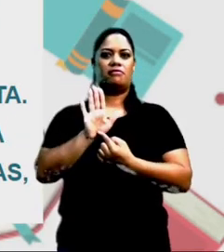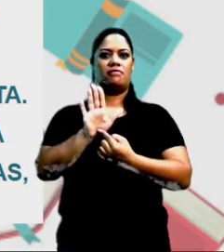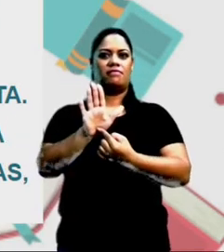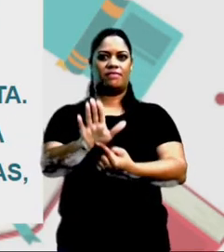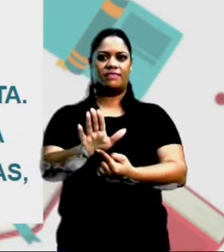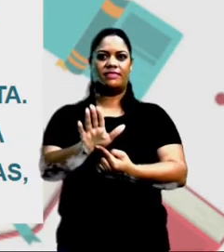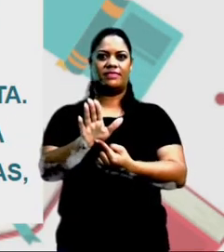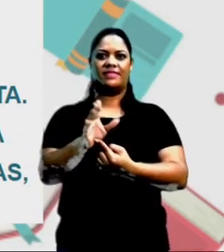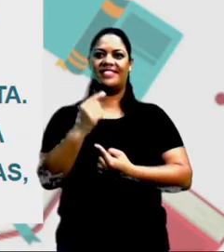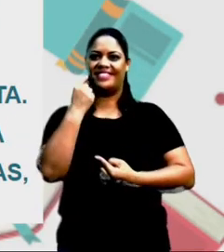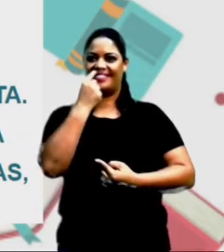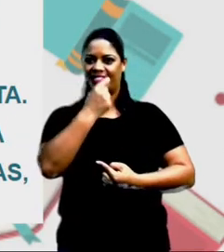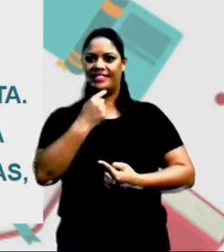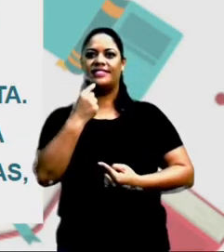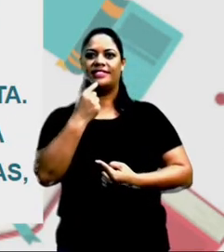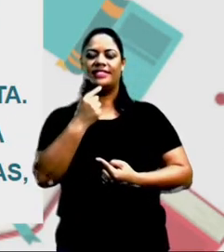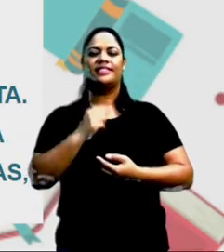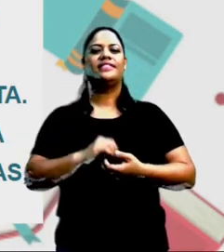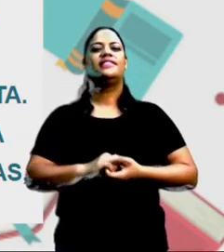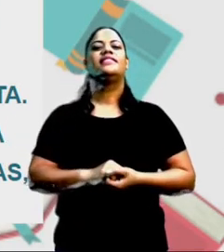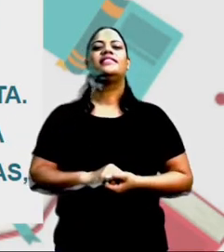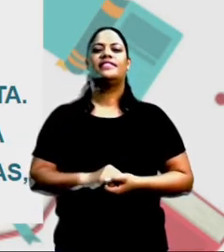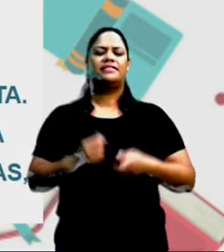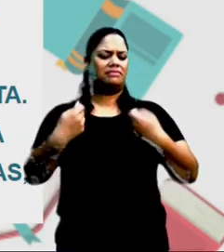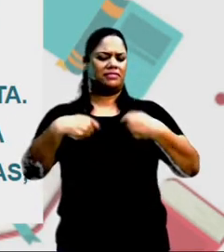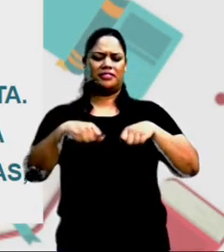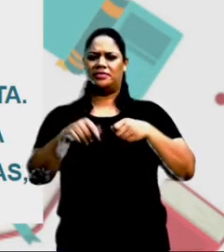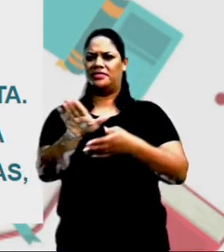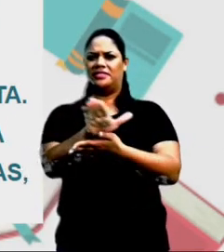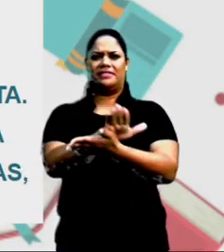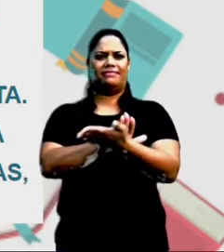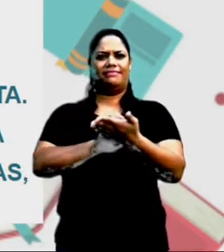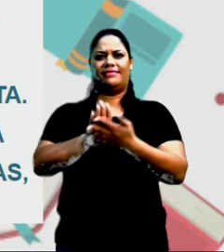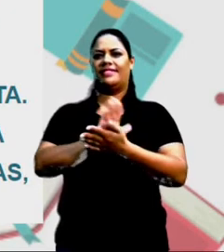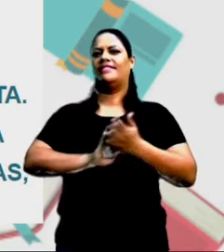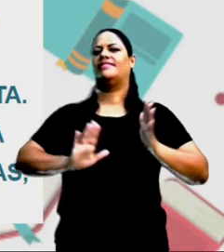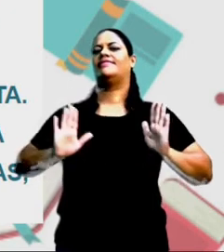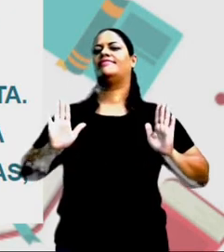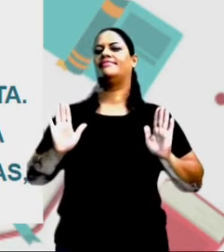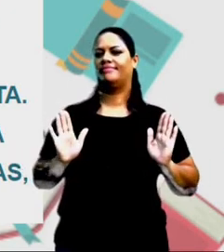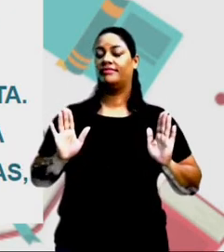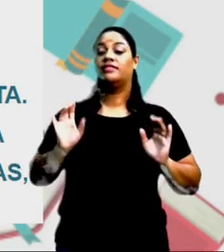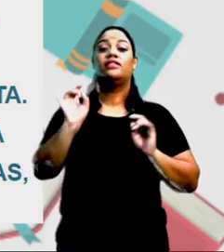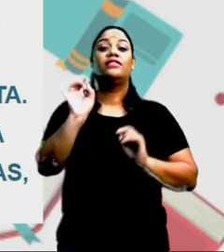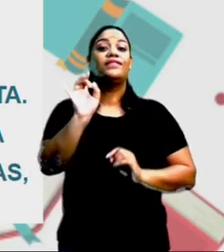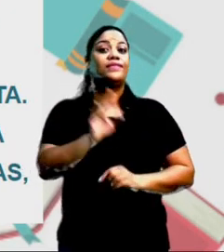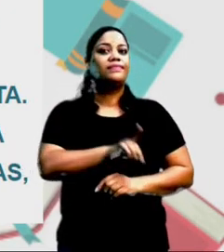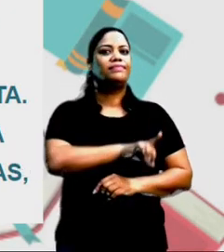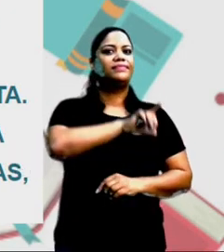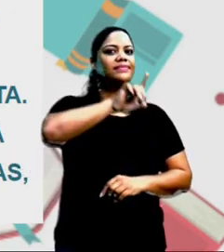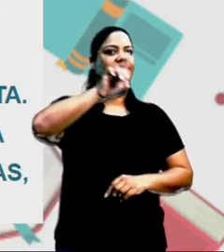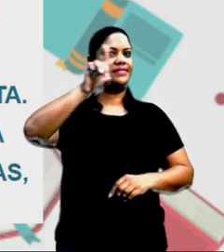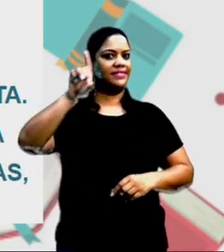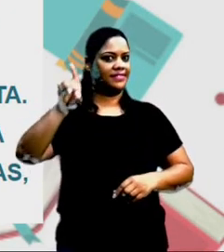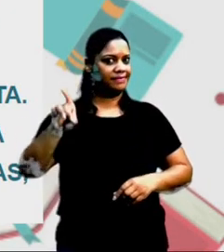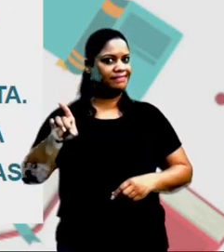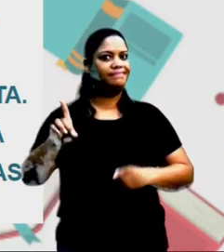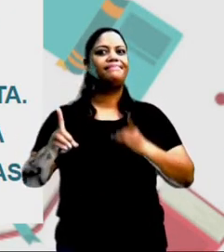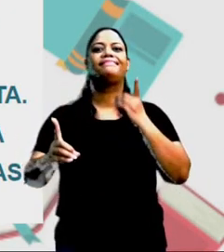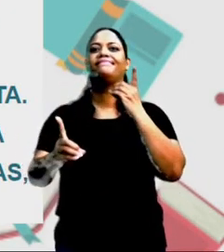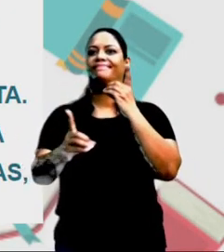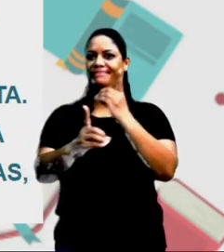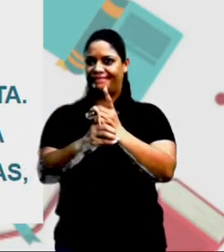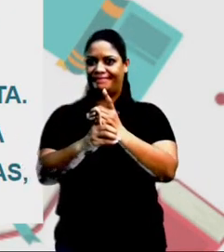os dentes, e o leão não precisava de mais nada. Só que um dia ele encontrou